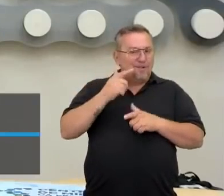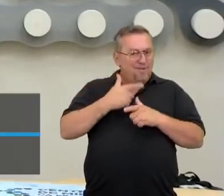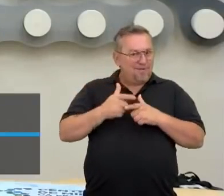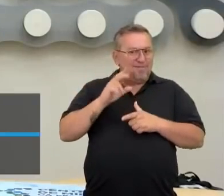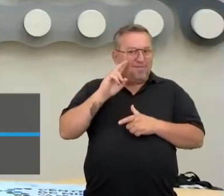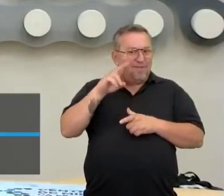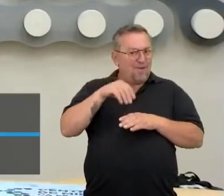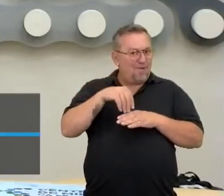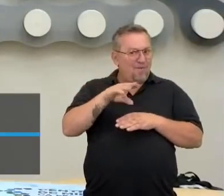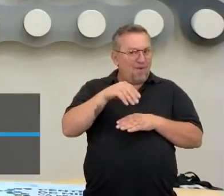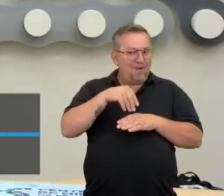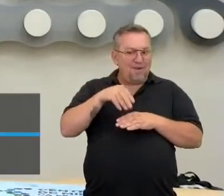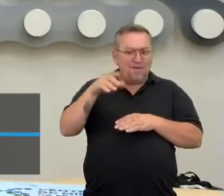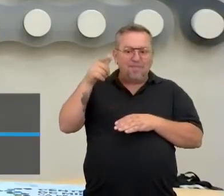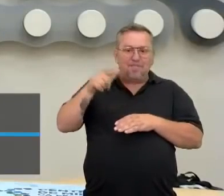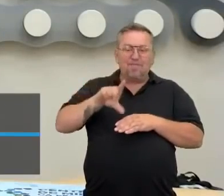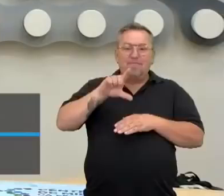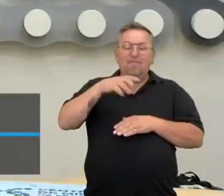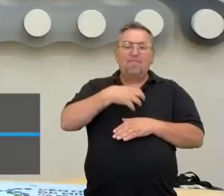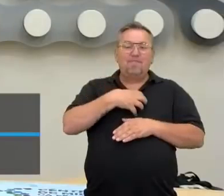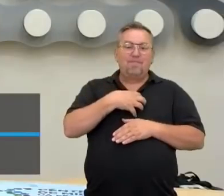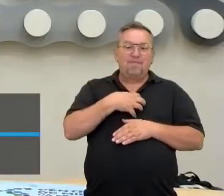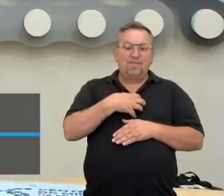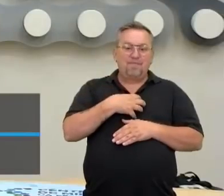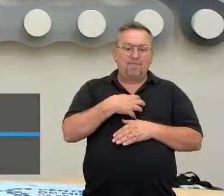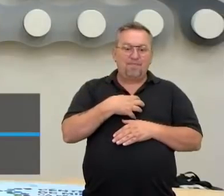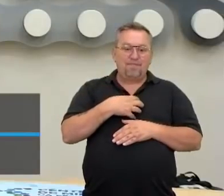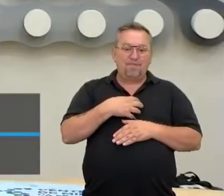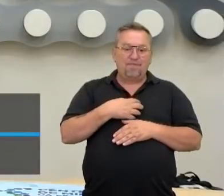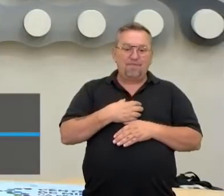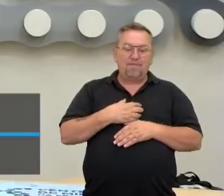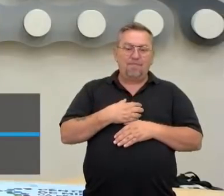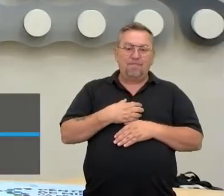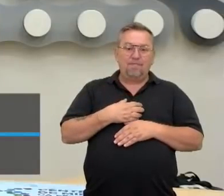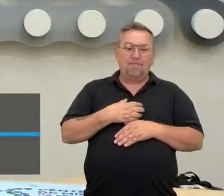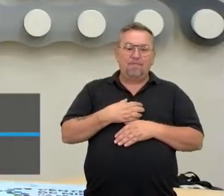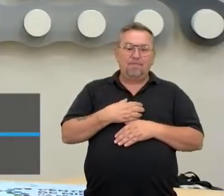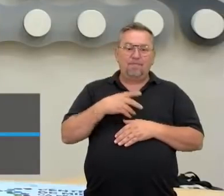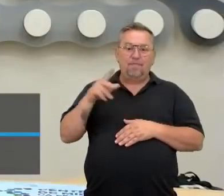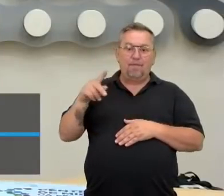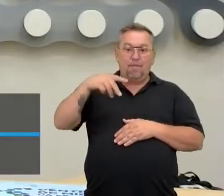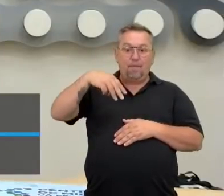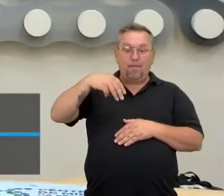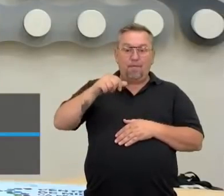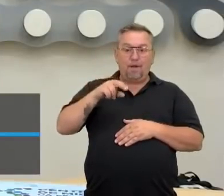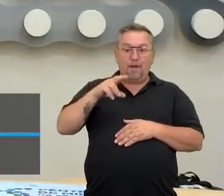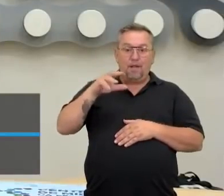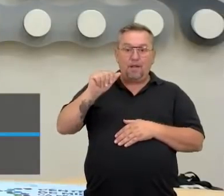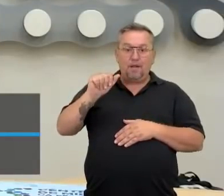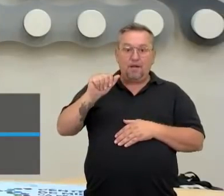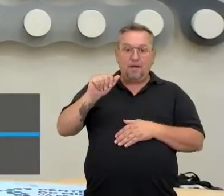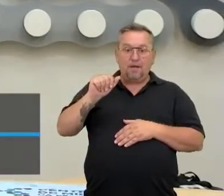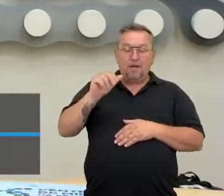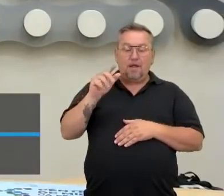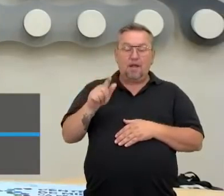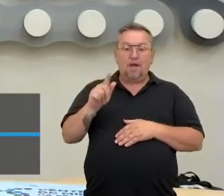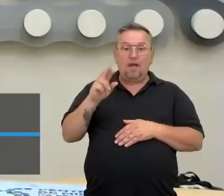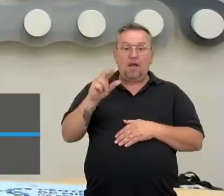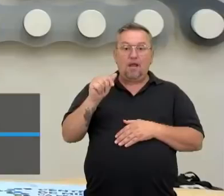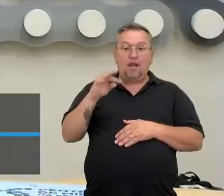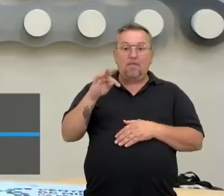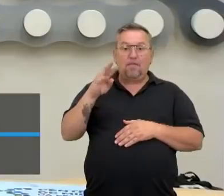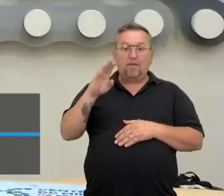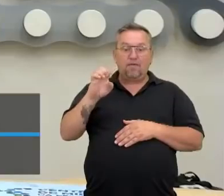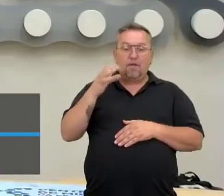algumas dicas aí para outras situações. Ó, por exemplo, a Promárcia coloca, grafite chama bastante atenção.